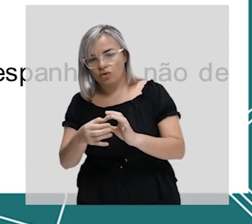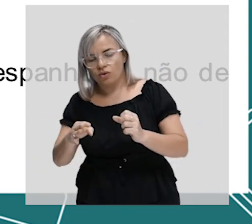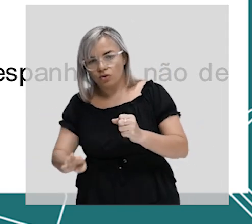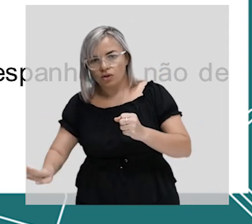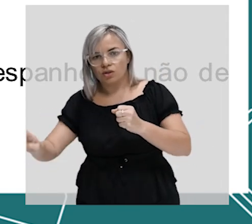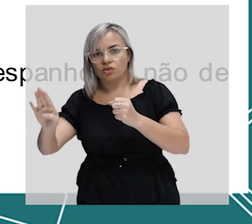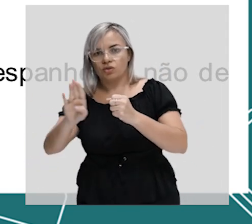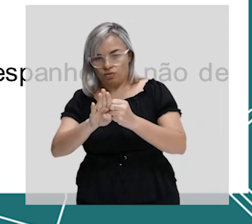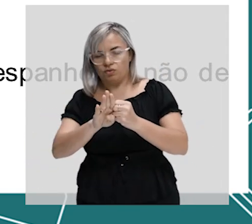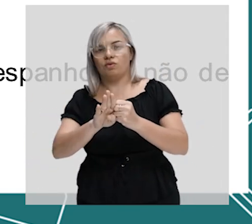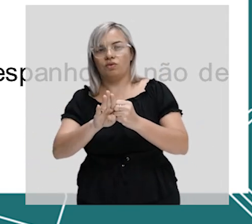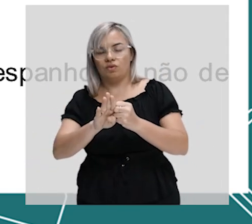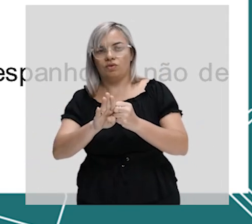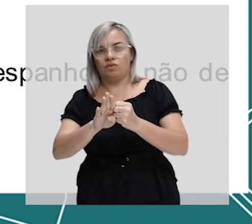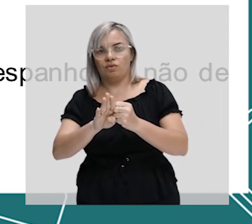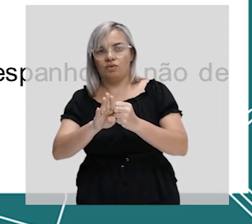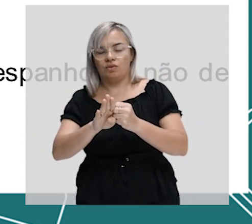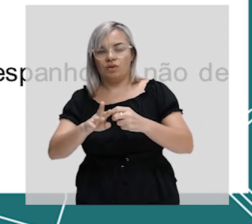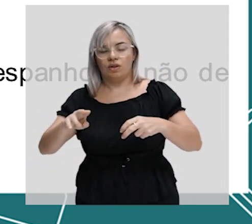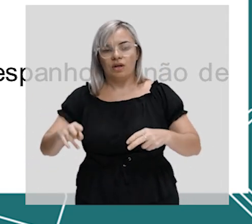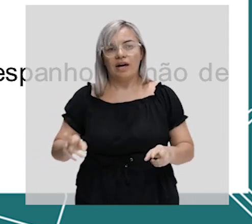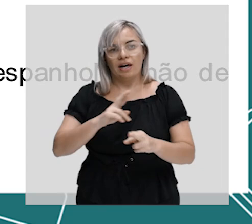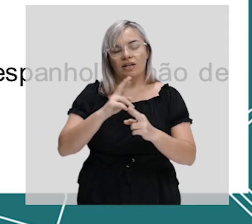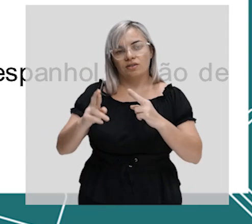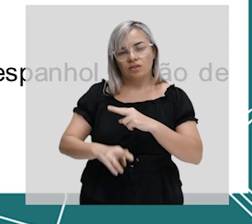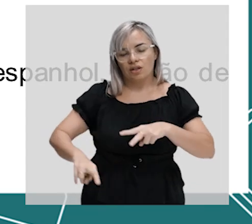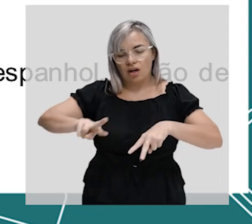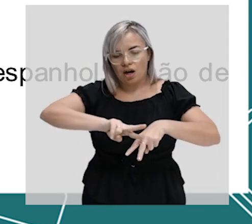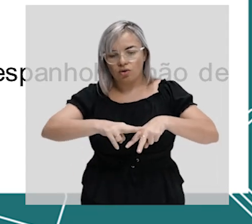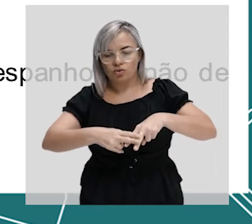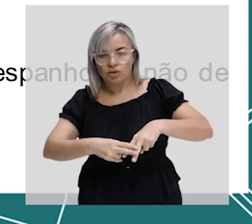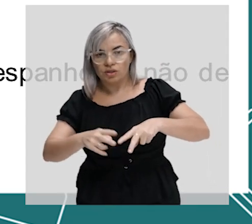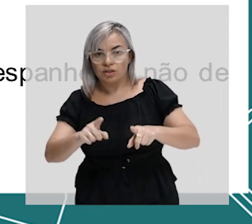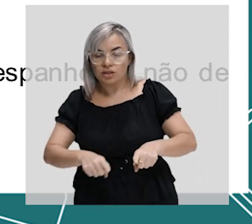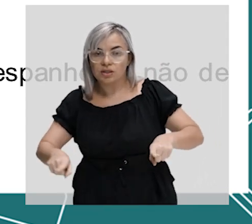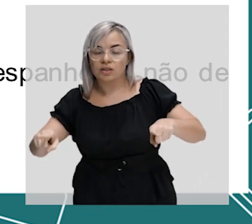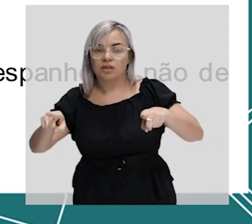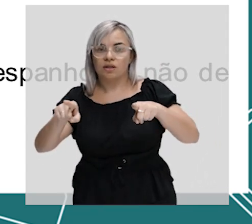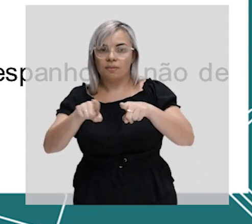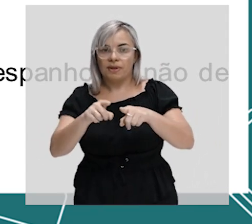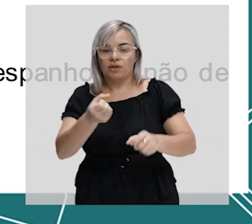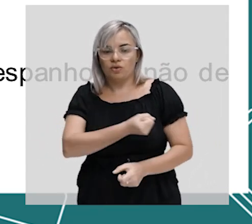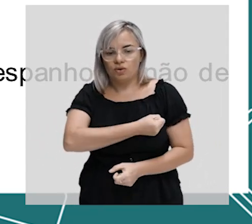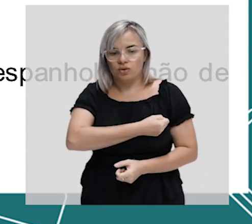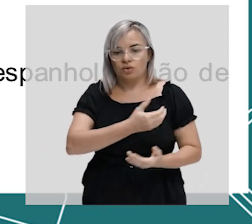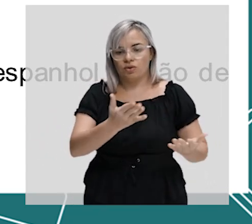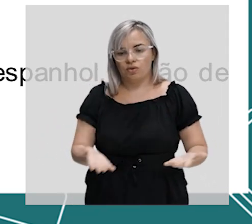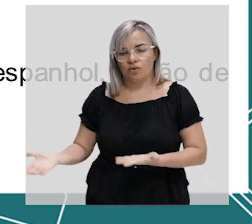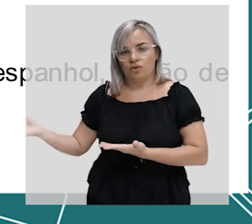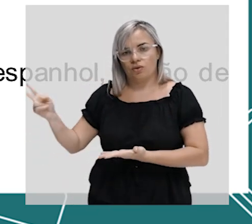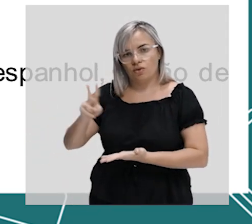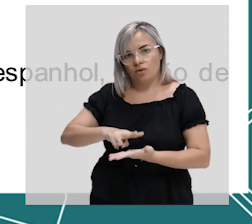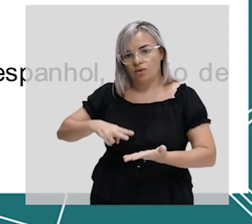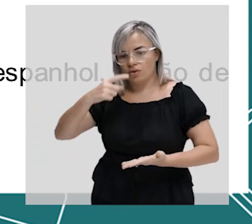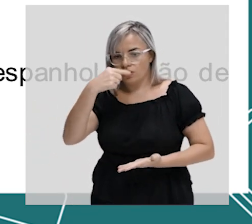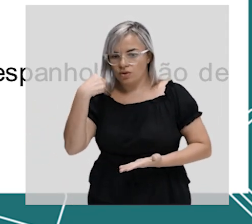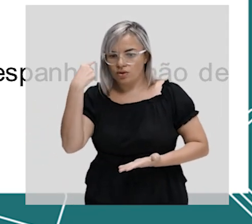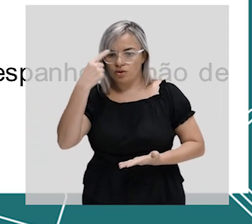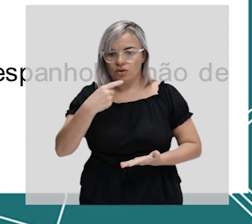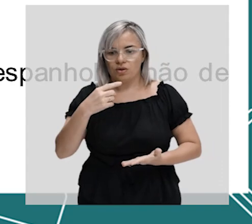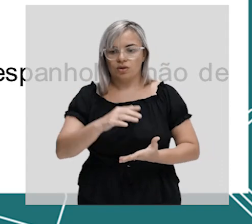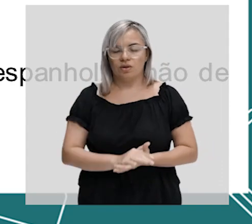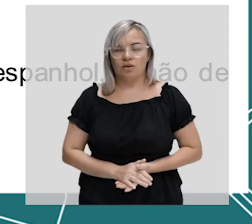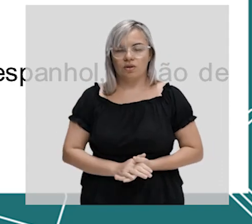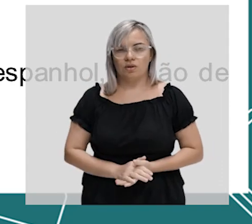número. Las vecinas de Juan chegaram. As vizinhas de Juan chegaram. Então, prestem atenção